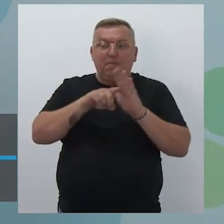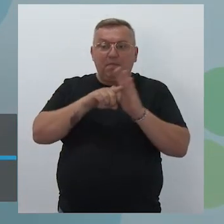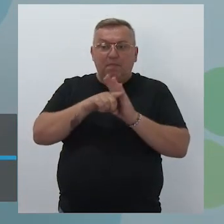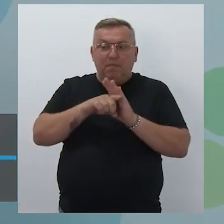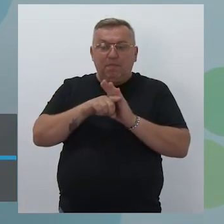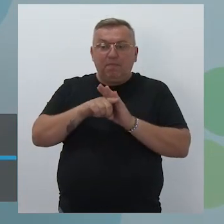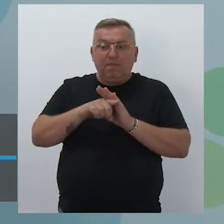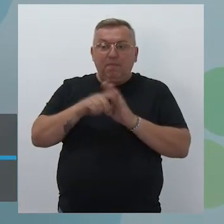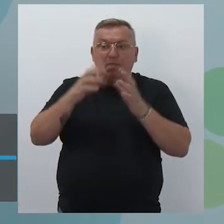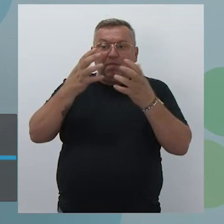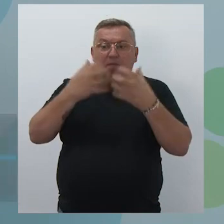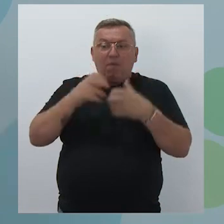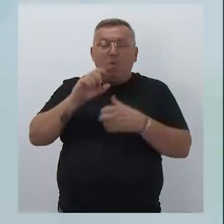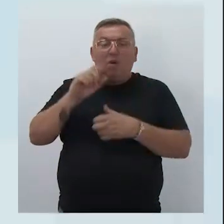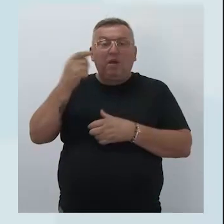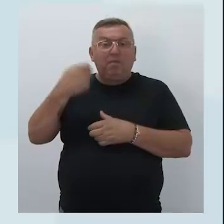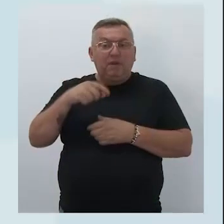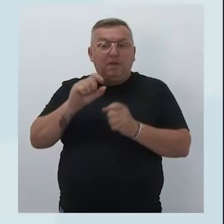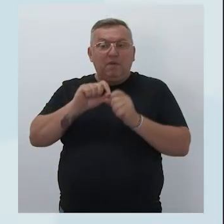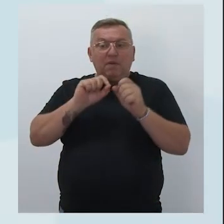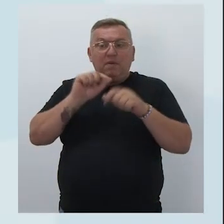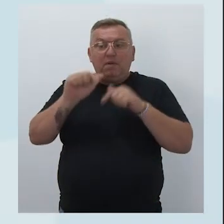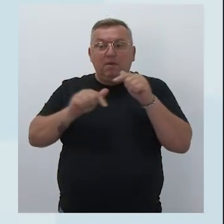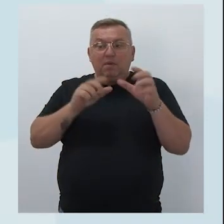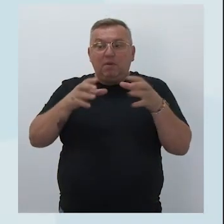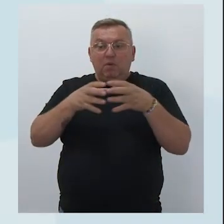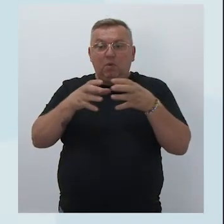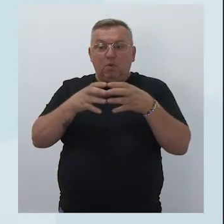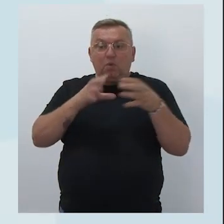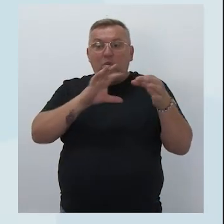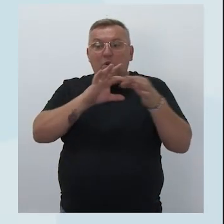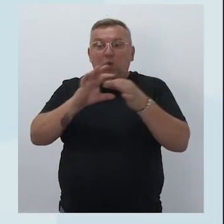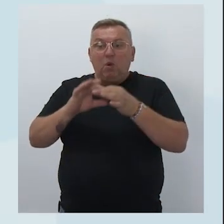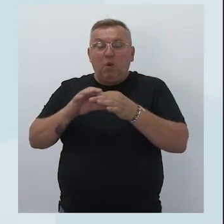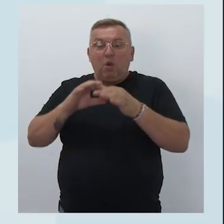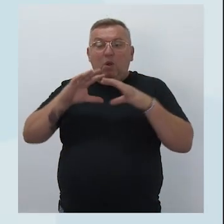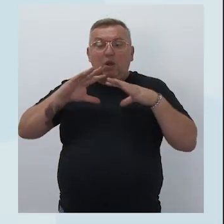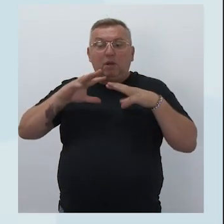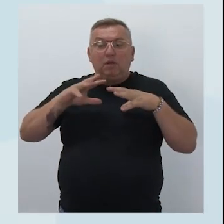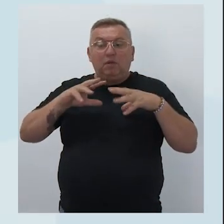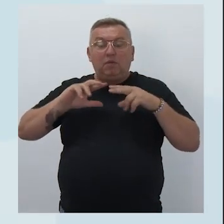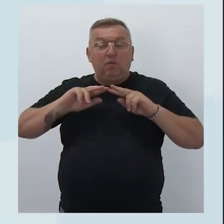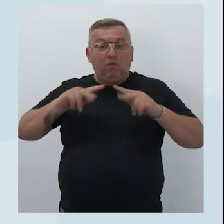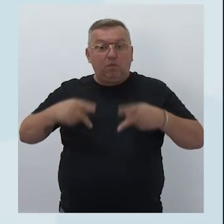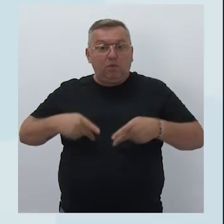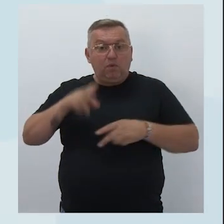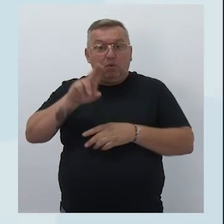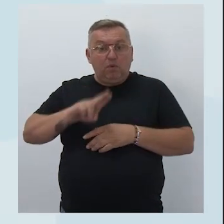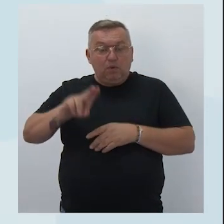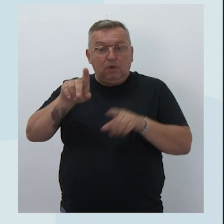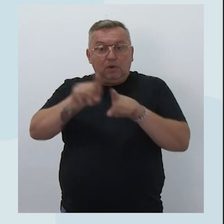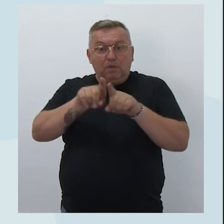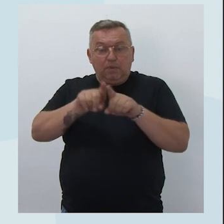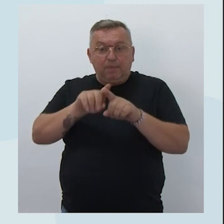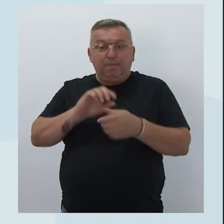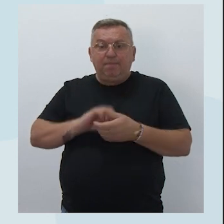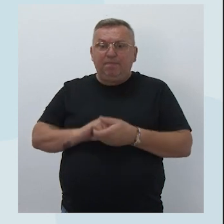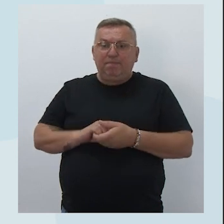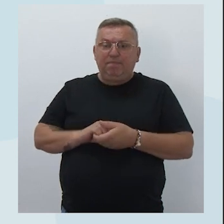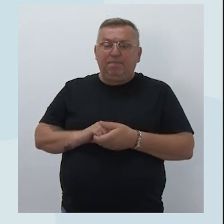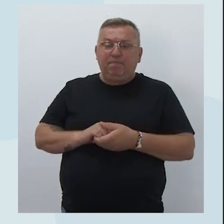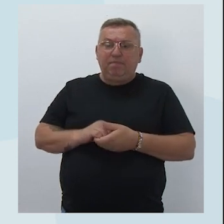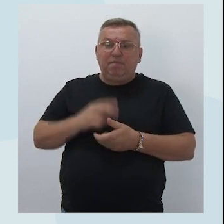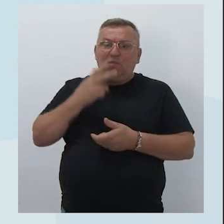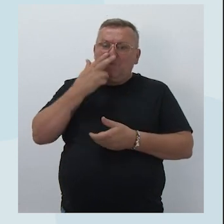para reflexão é essa: o que é necessário para um trabalho em grupo no contexto da área de ciências humanas e sociais aplicadas? Pode parecer